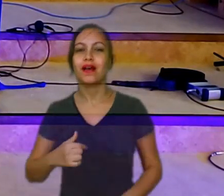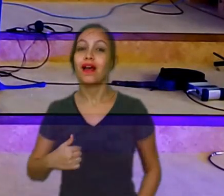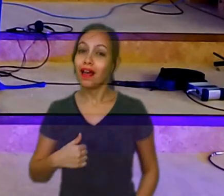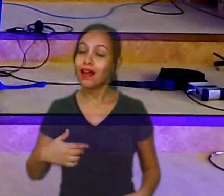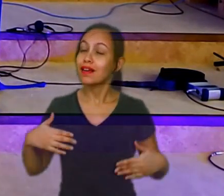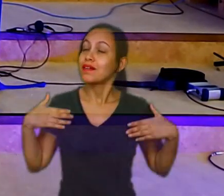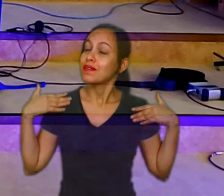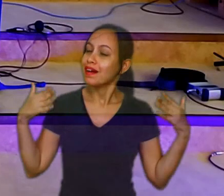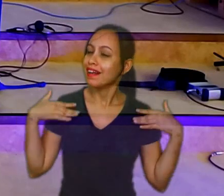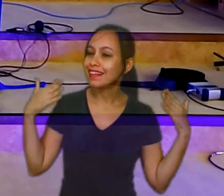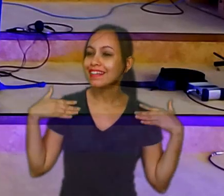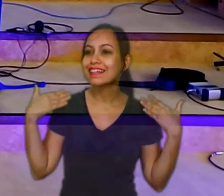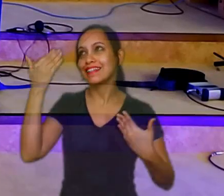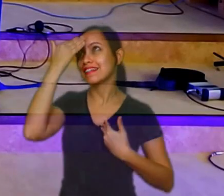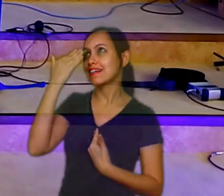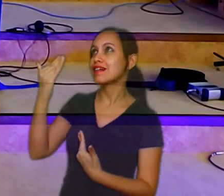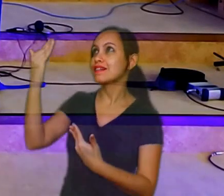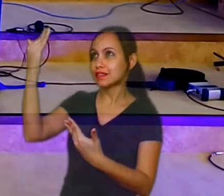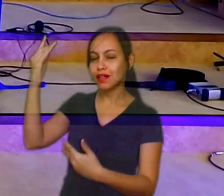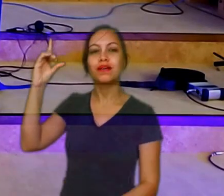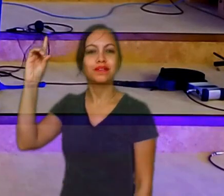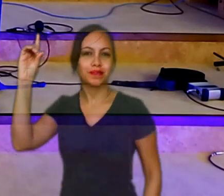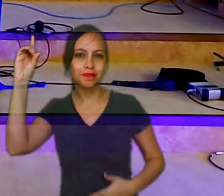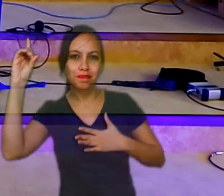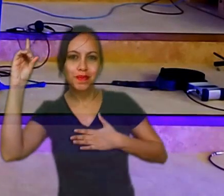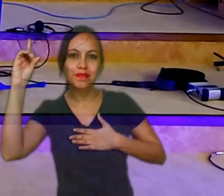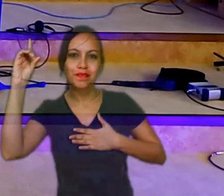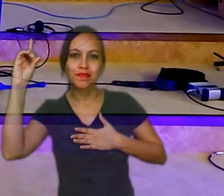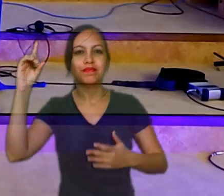muita alegria, com muita gratidão ao meu Deus,